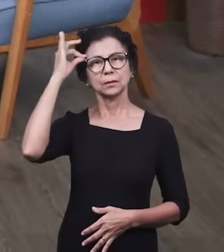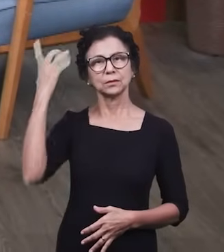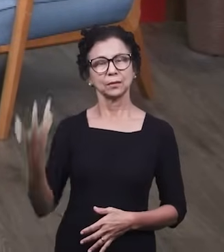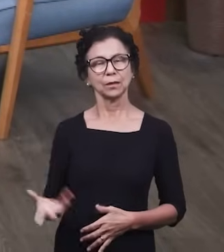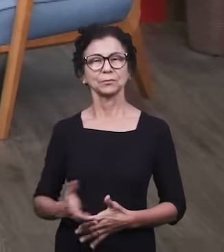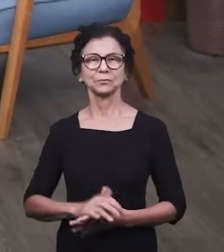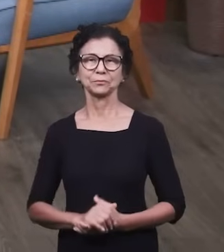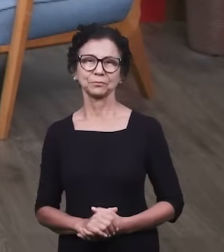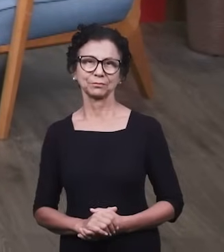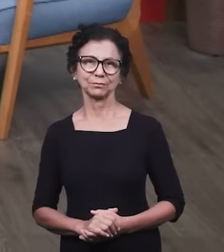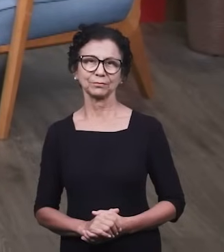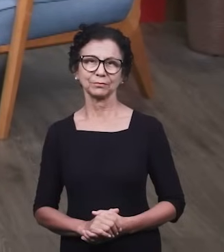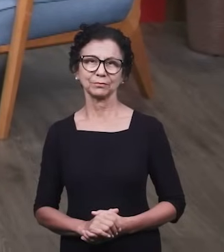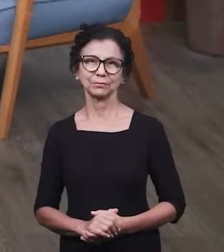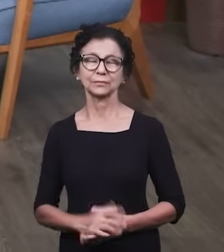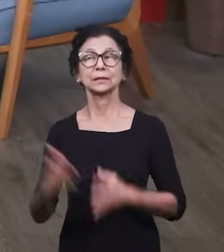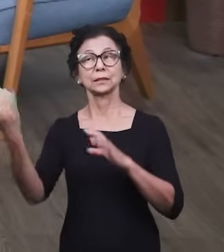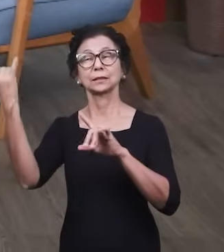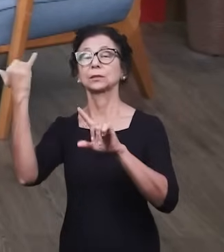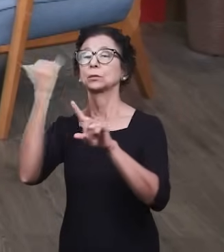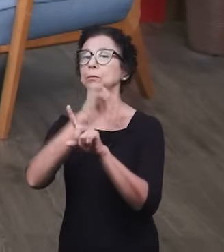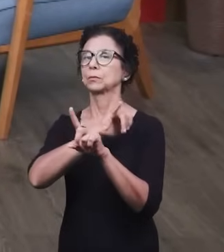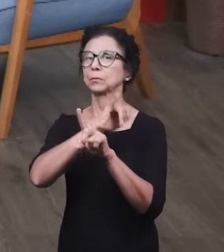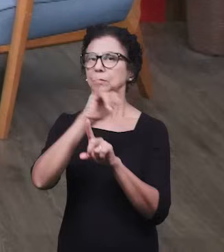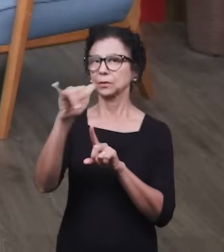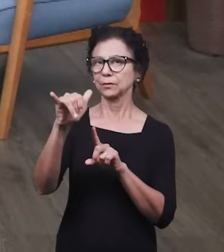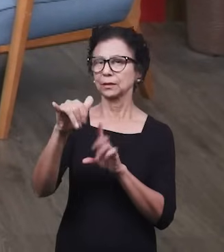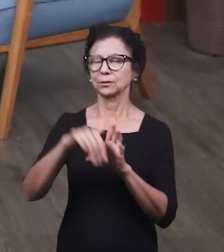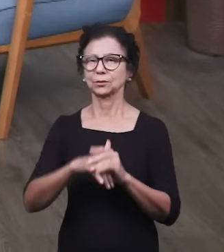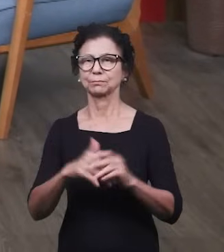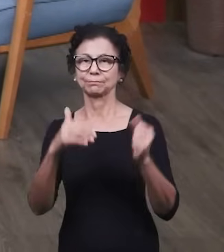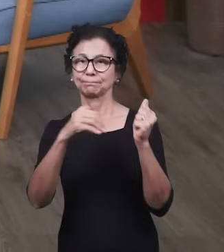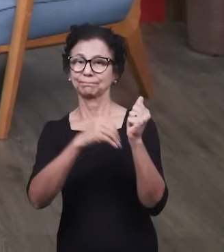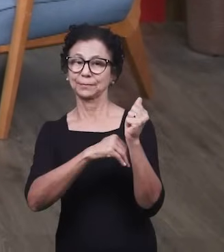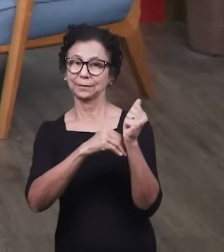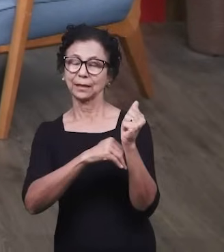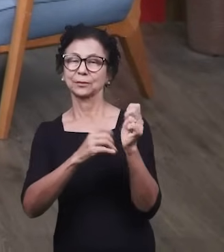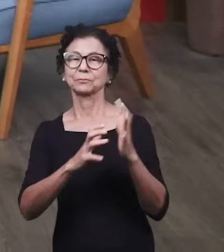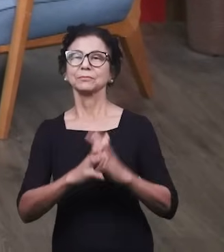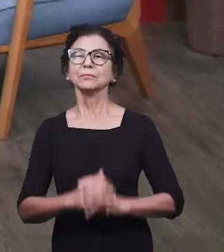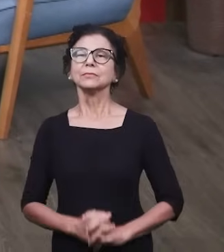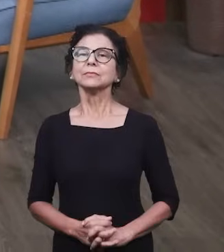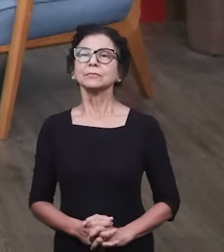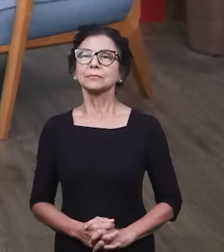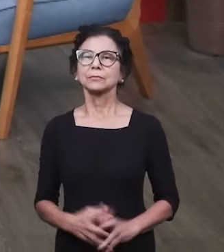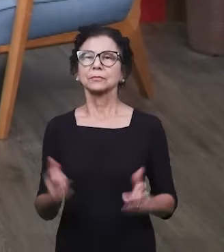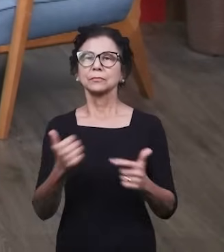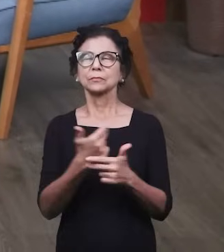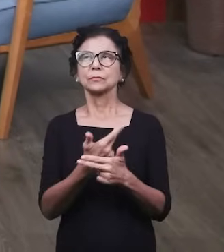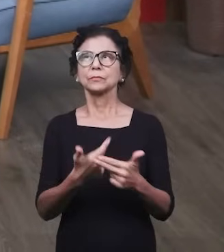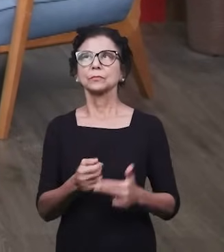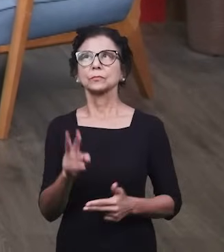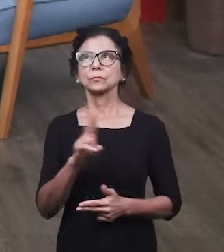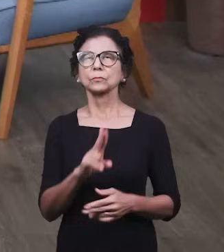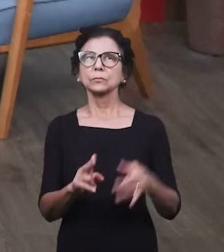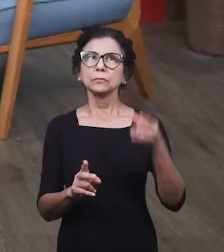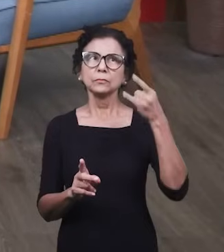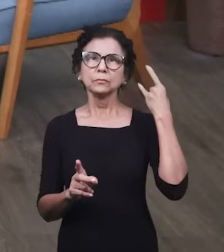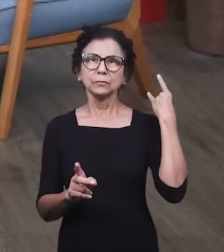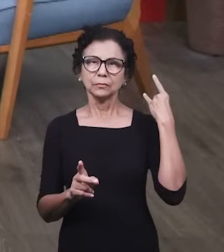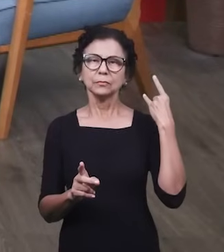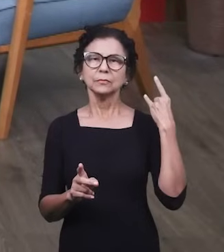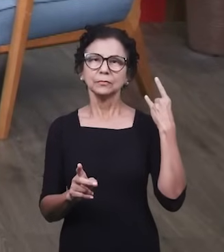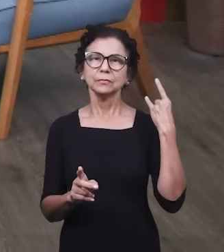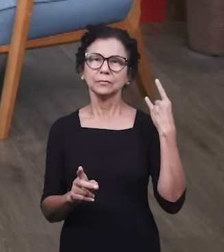Você Que é o vem, profético. Que é o profético. Aí você sai, você usa o elemento E é o físico. mistério. Usa o elemento físico para entender o mistério. Olha,